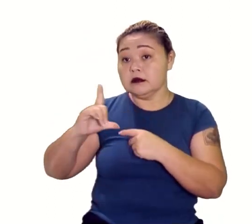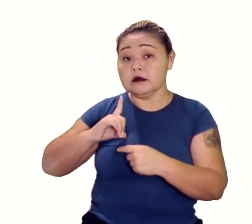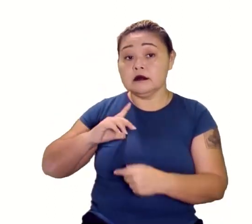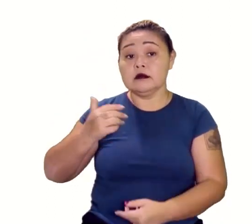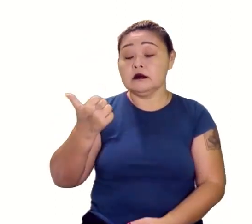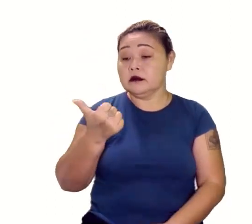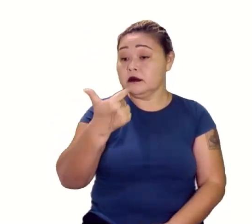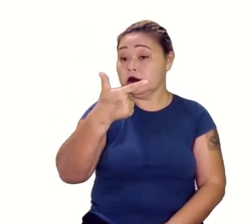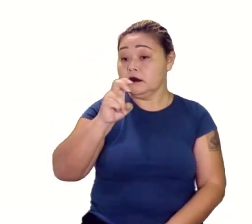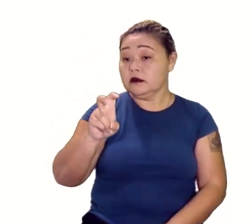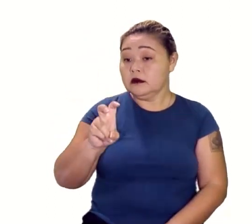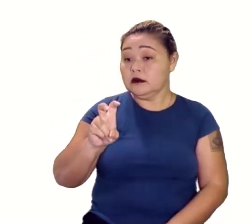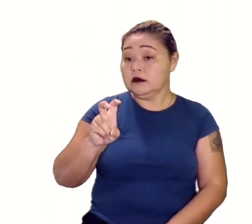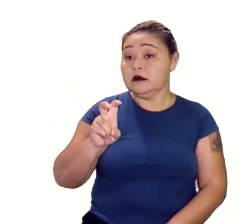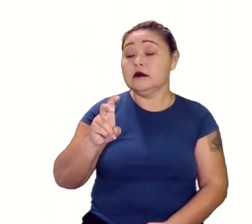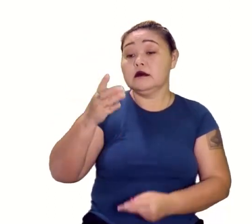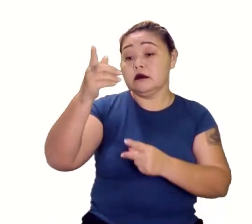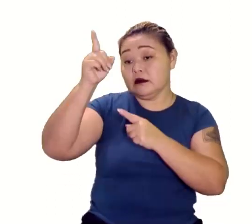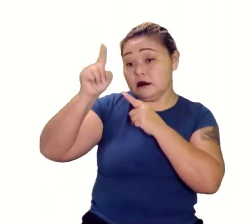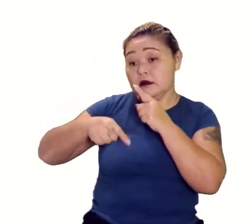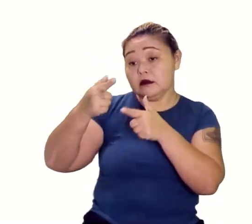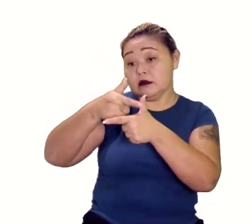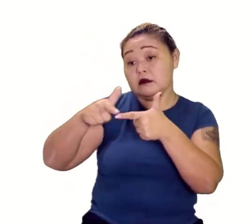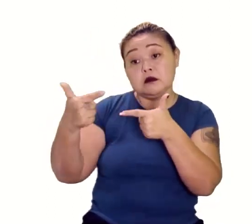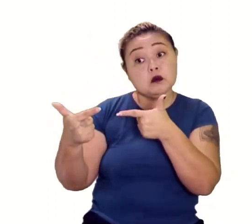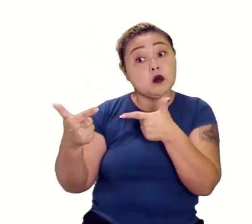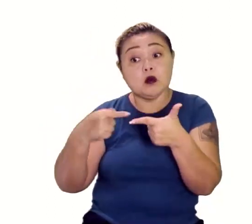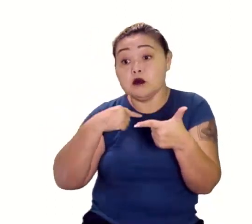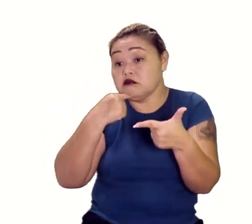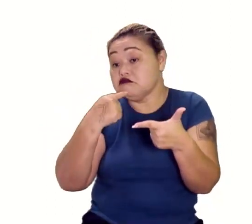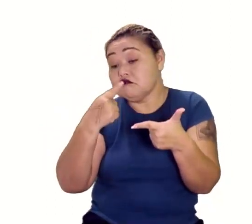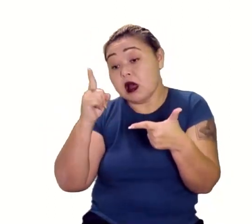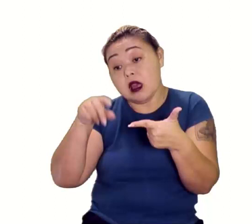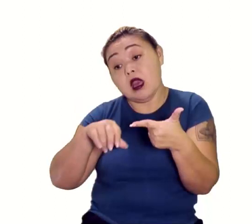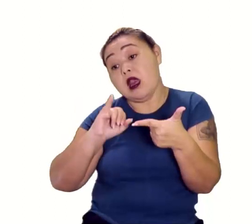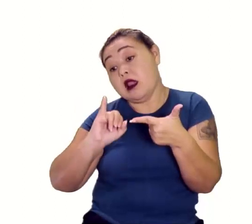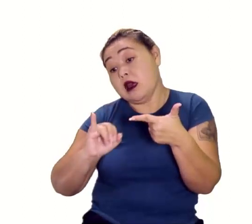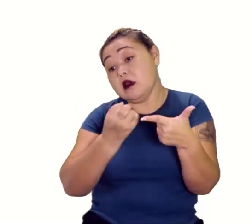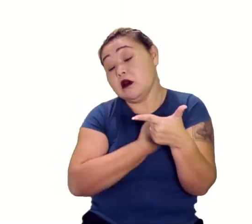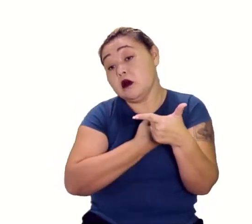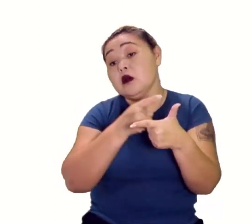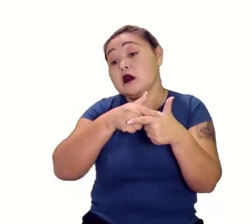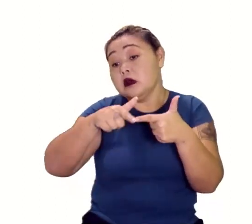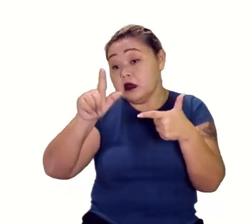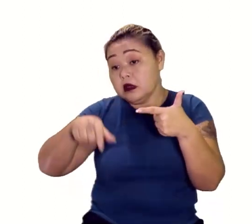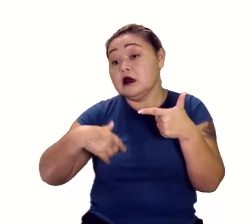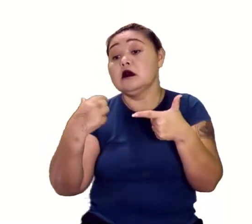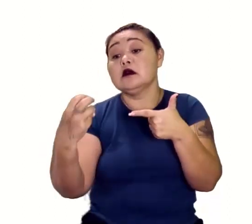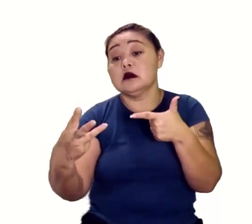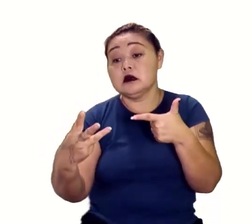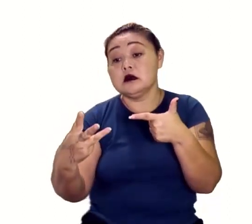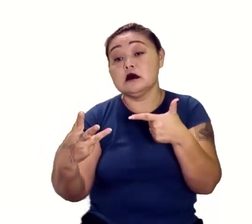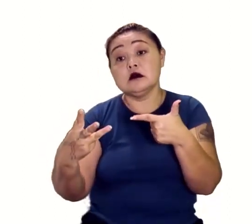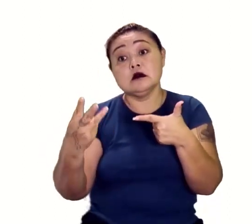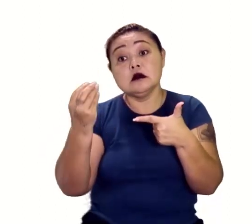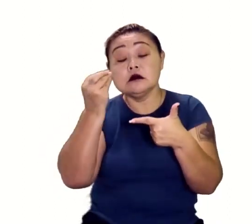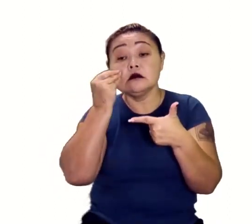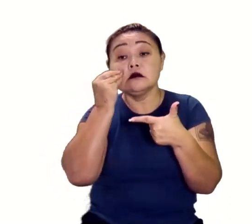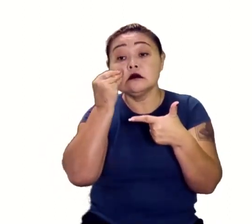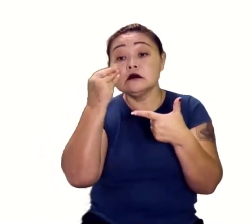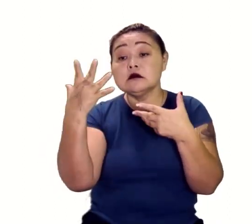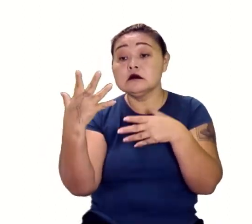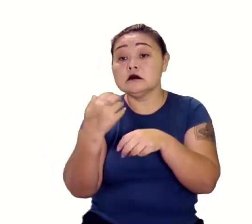eu tenho 125, né? Isso. 125 dá pra dividir por 2? Não, porque ele é ímpar. Ímpar. 125 dá pra dividir por 3? Vamos ver,